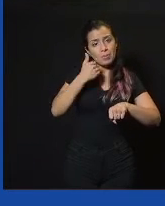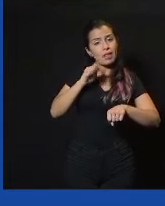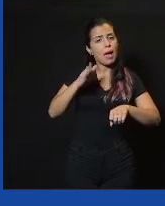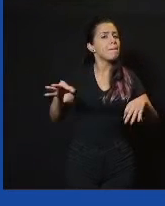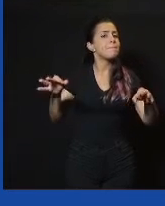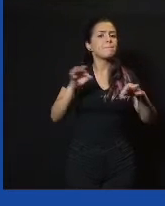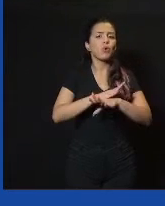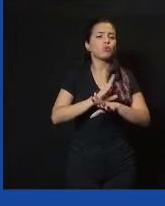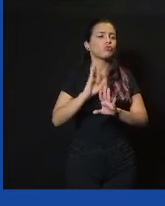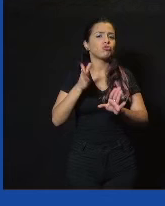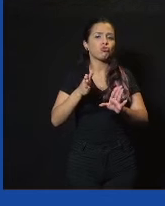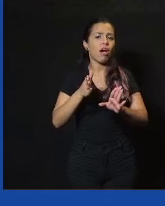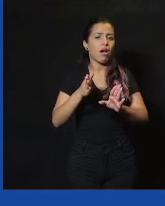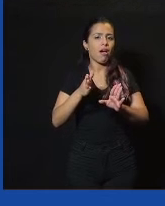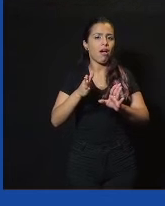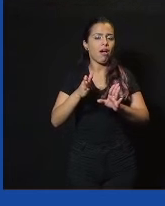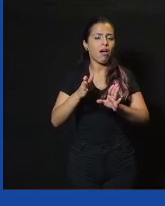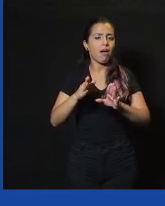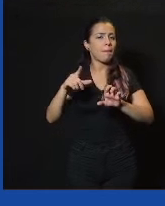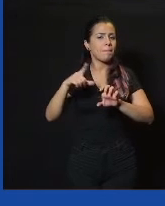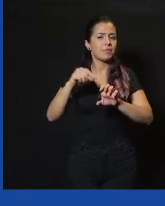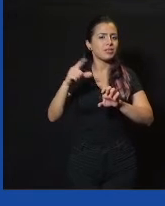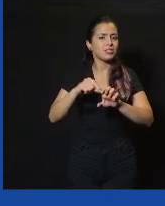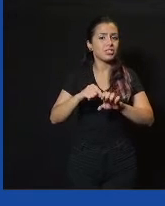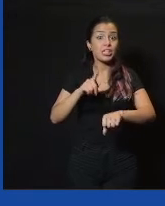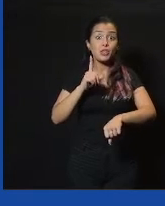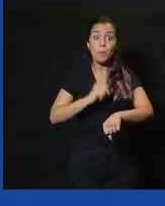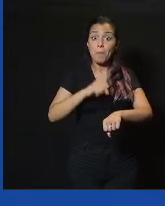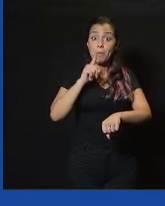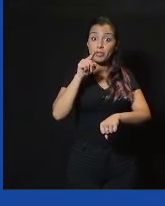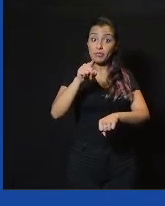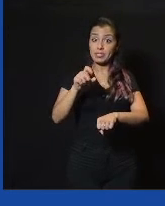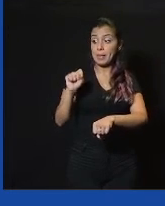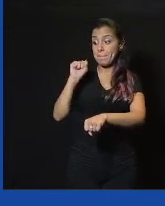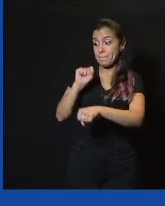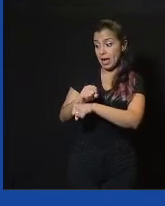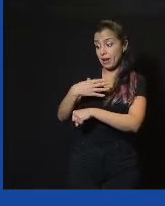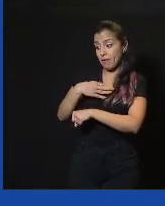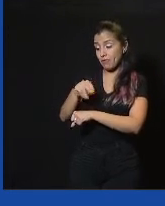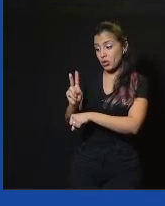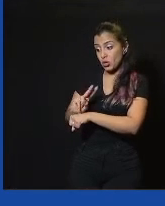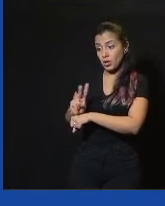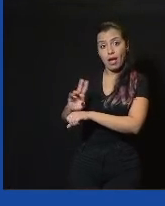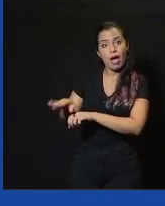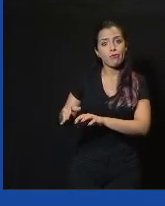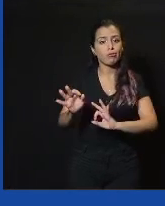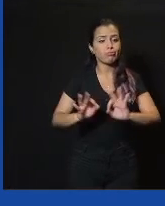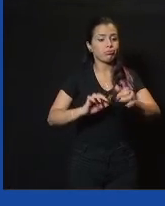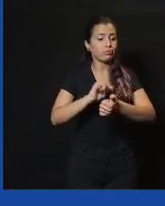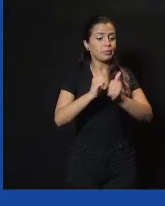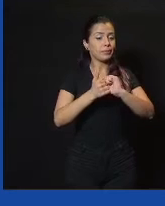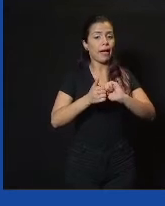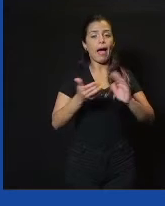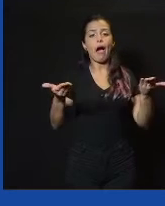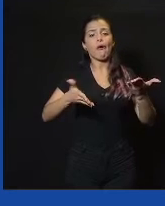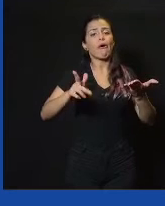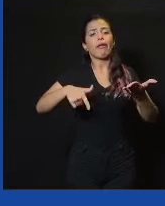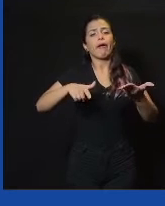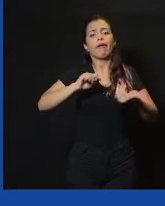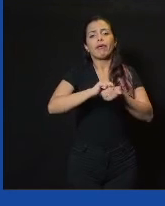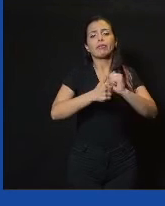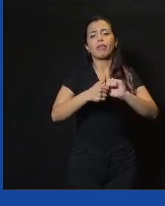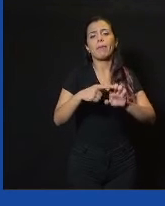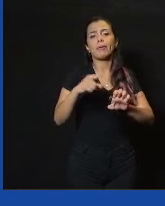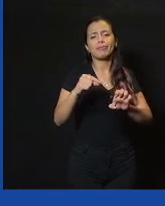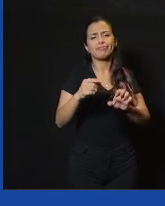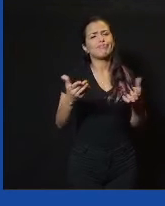Desde o momento que você para de trabalhar para cuidar dos seus filhos e dos outros, que você virou uma mãe crecheira, você está empreendendo. Então, passou-se da